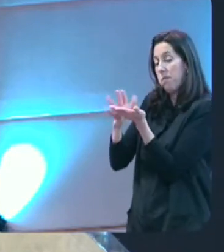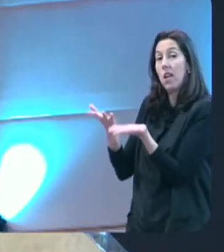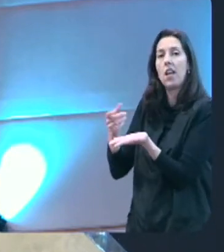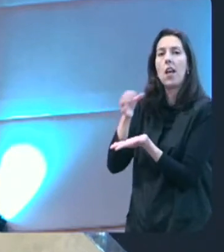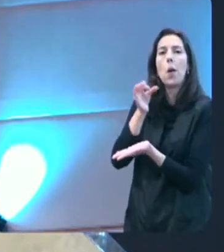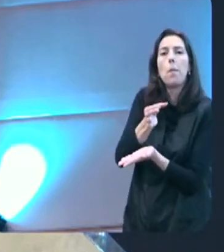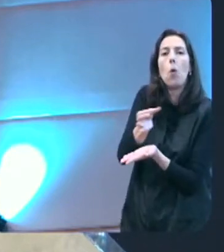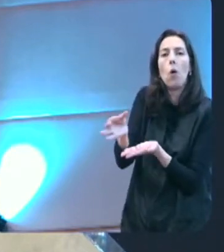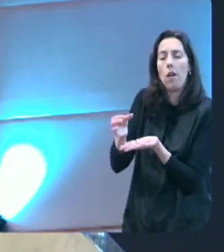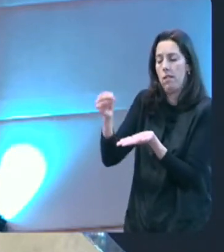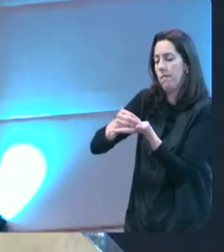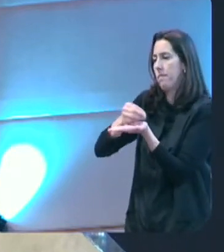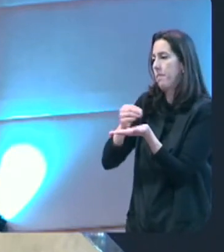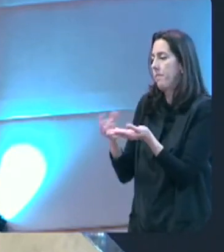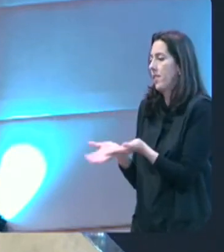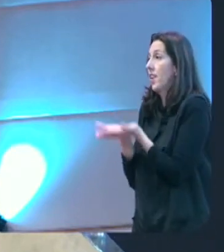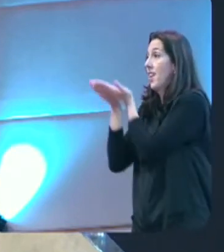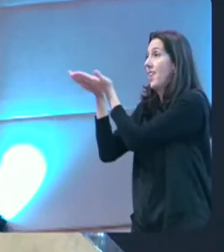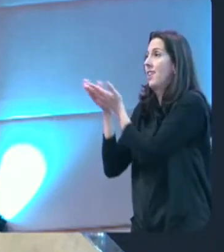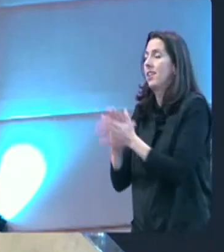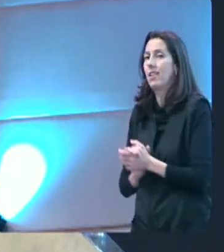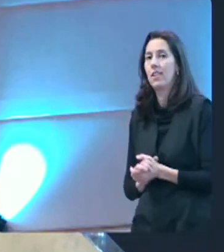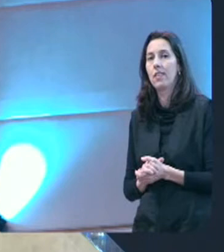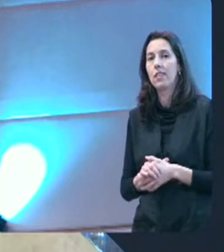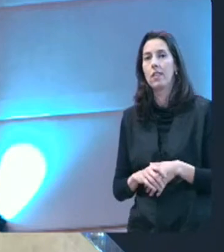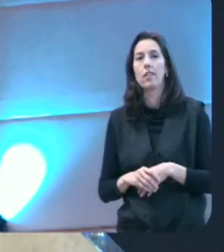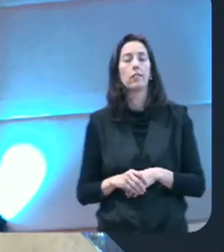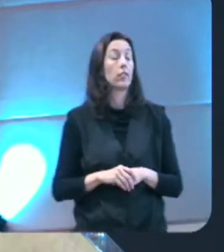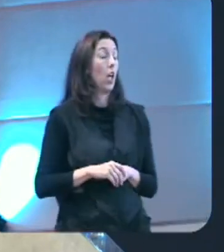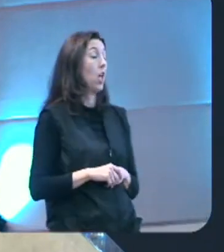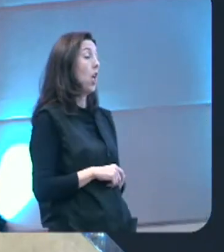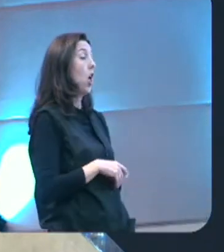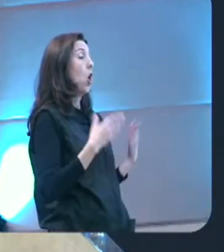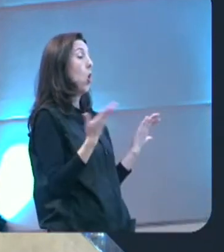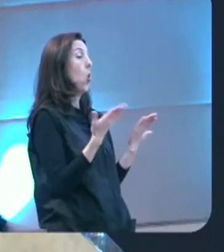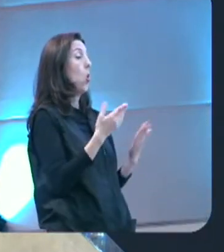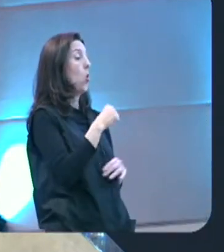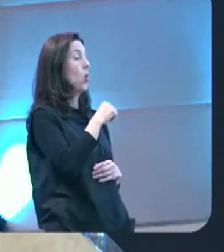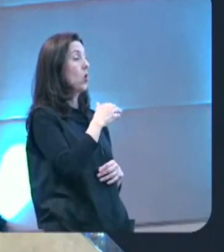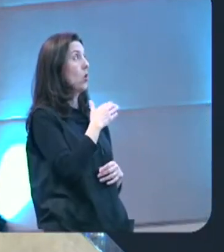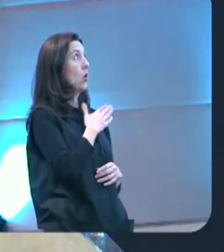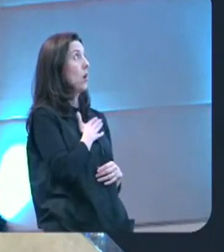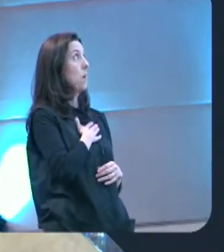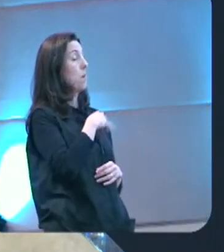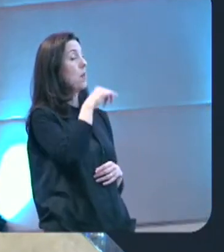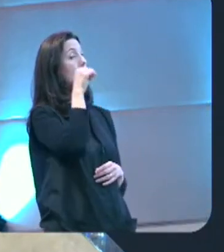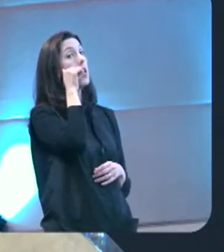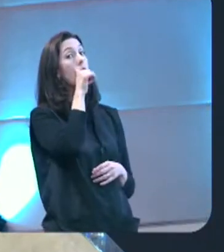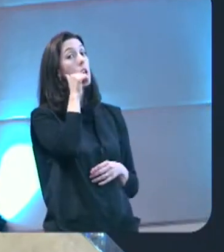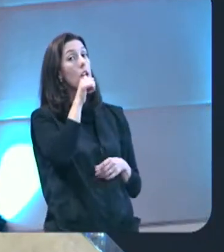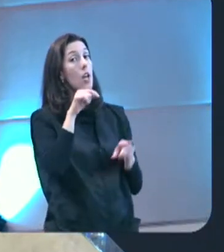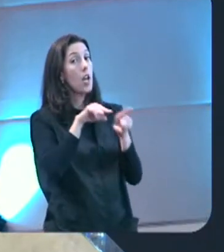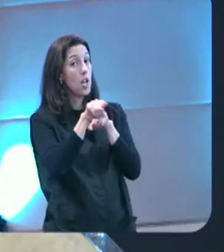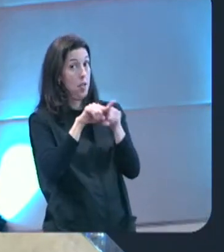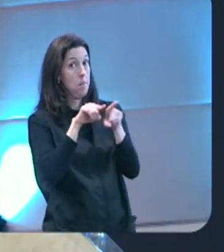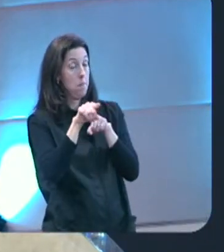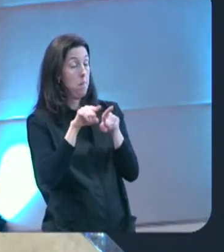sabe, é que hoje a minha irmã mais velha faz anos. E desde que os meus pais